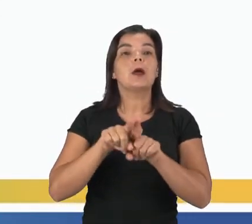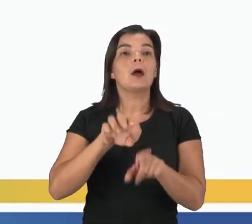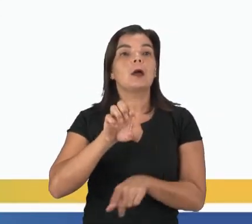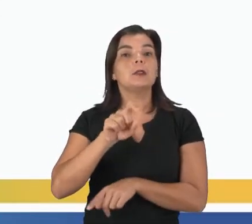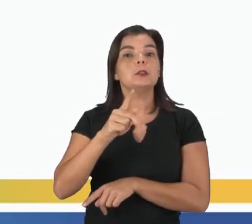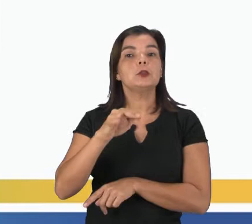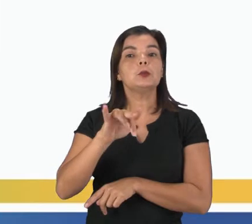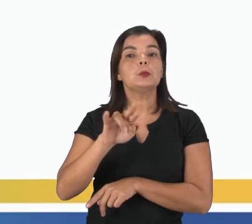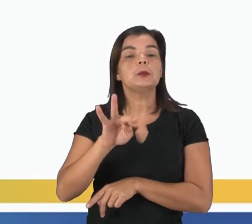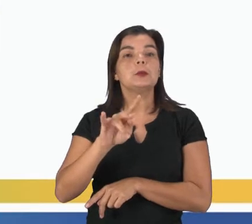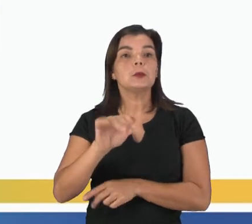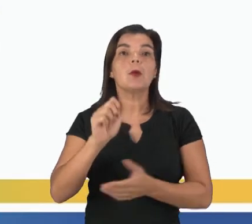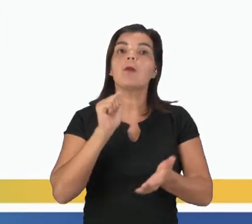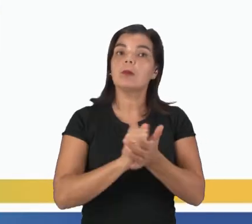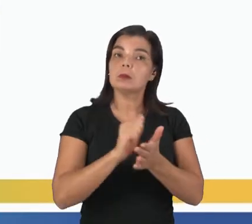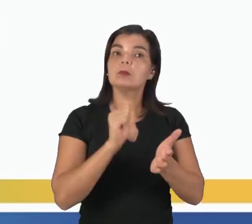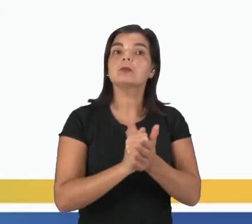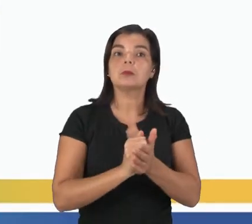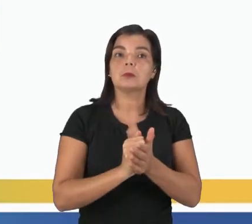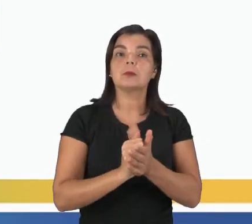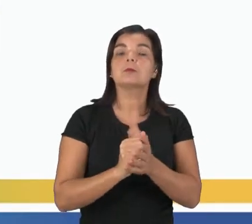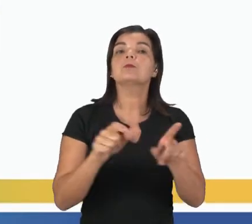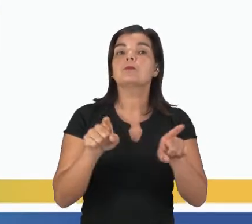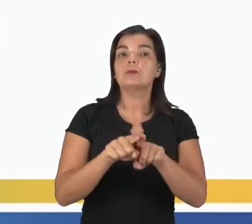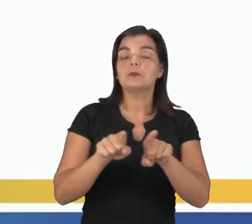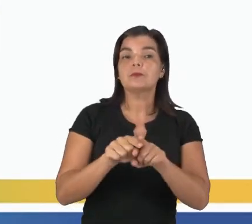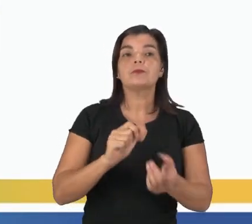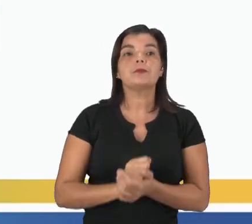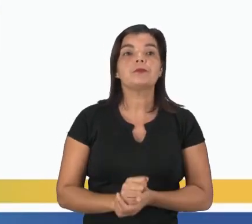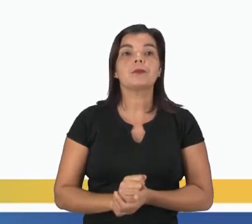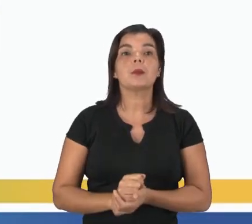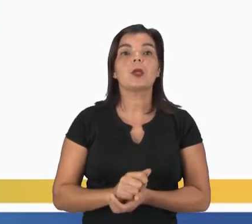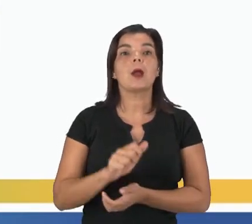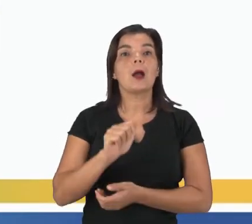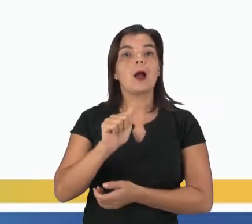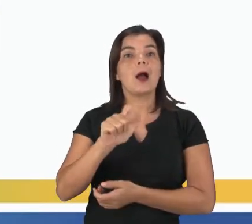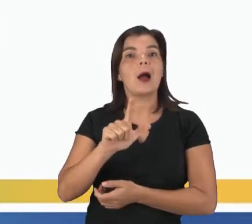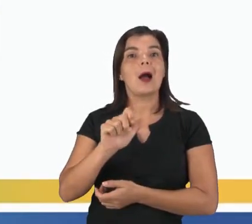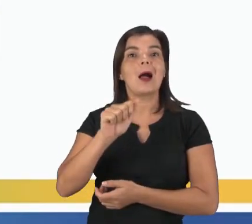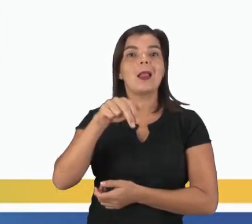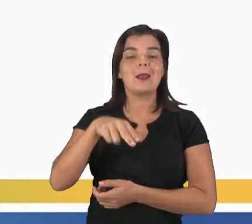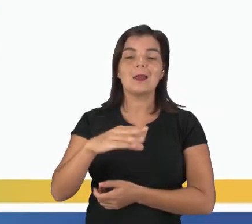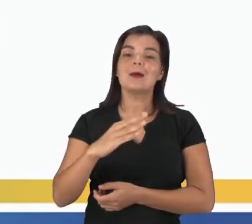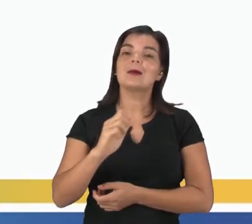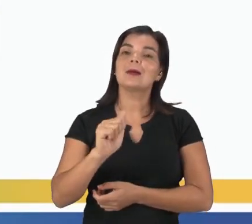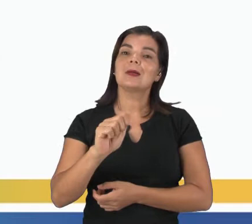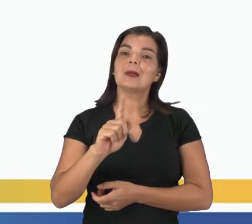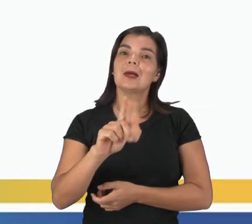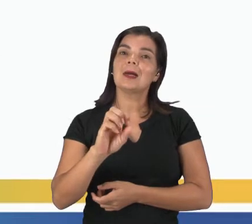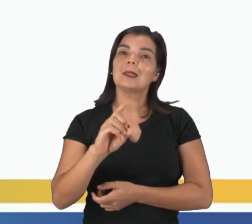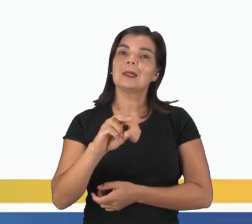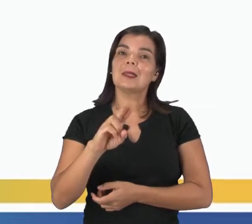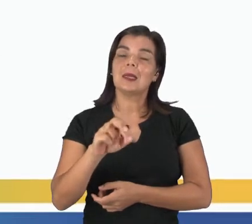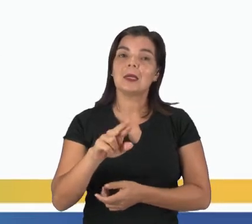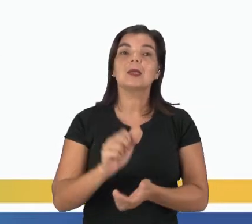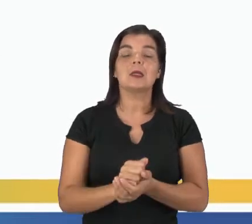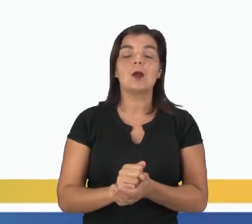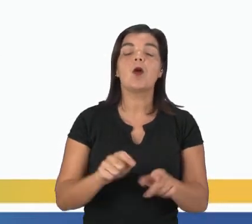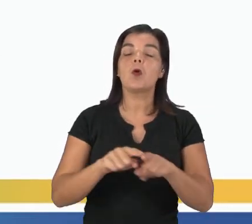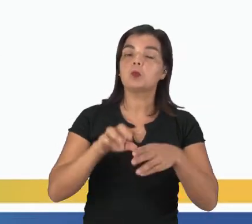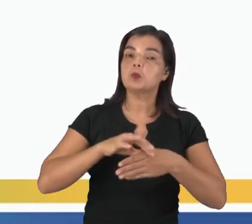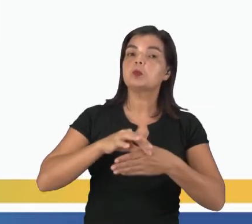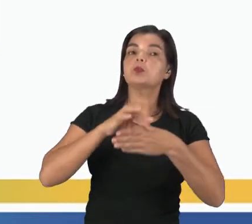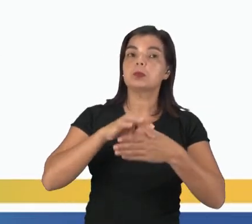tem uma tradição escrita. Quem escreveu, Allan Kardec, ele é chamado o codificador das doutrinas